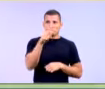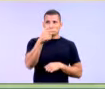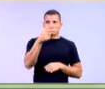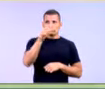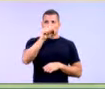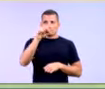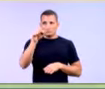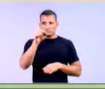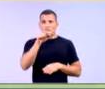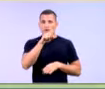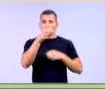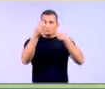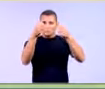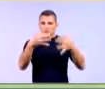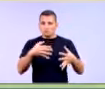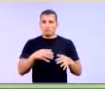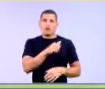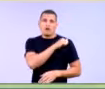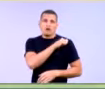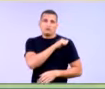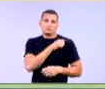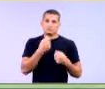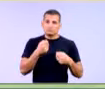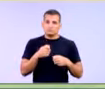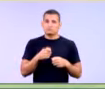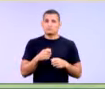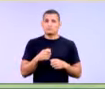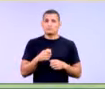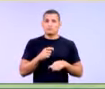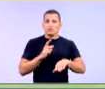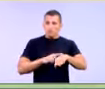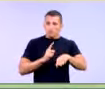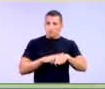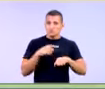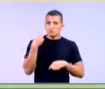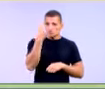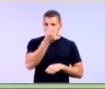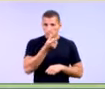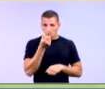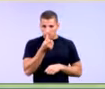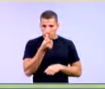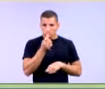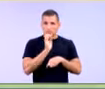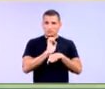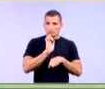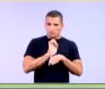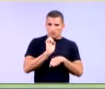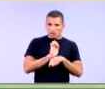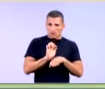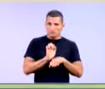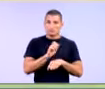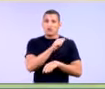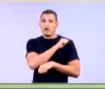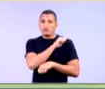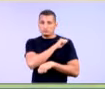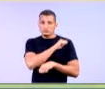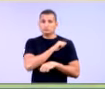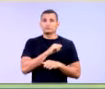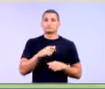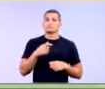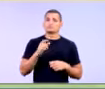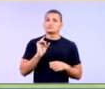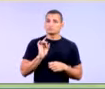11.788, diz que o aluno ele tem que passar 6 horas diárias, o estagiário, né? Não, o aluno estagiário, ele tem que